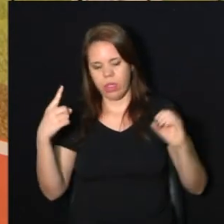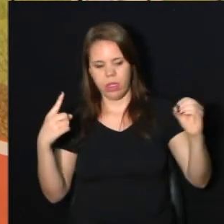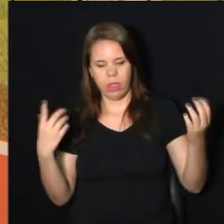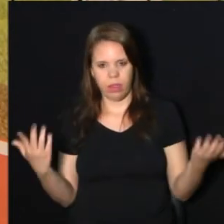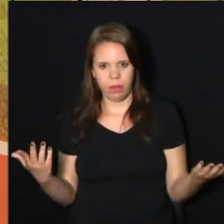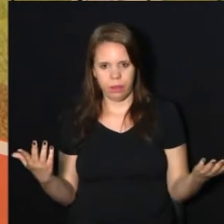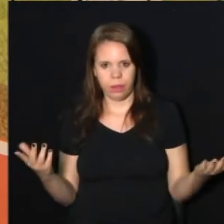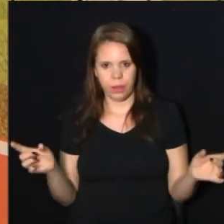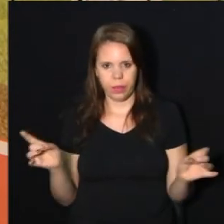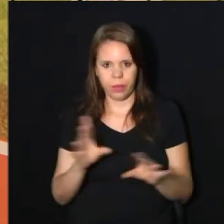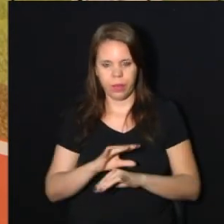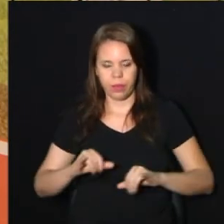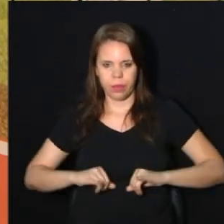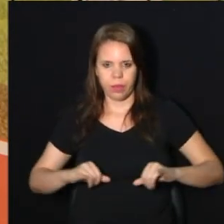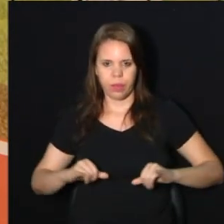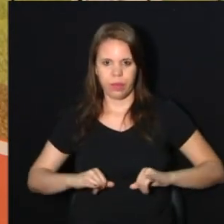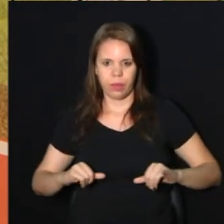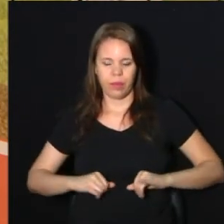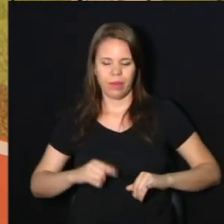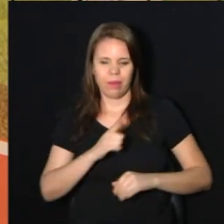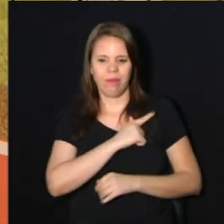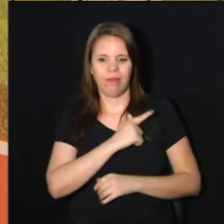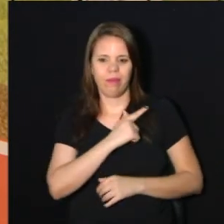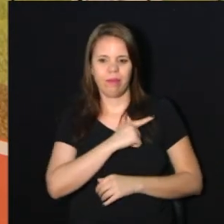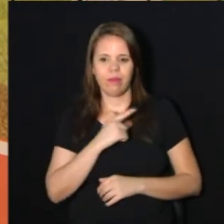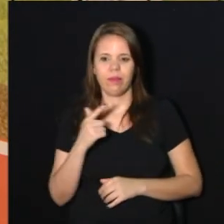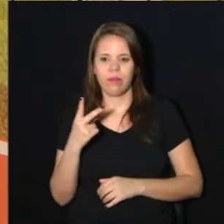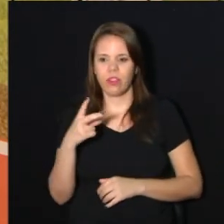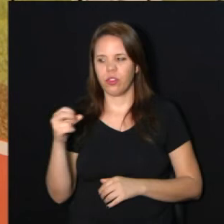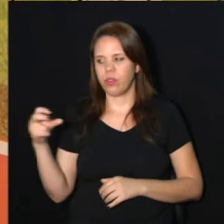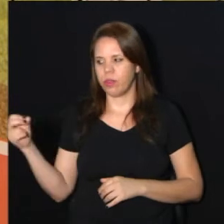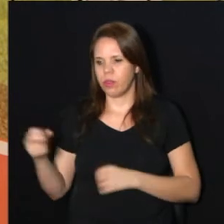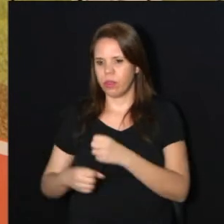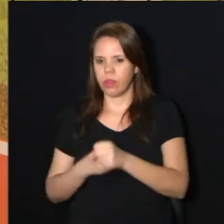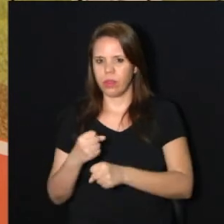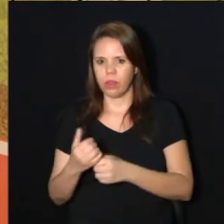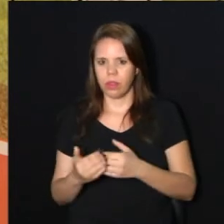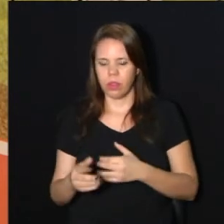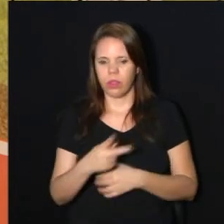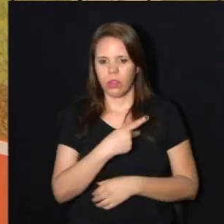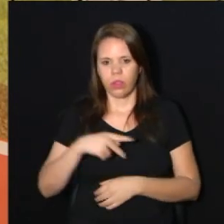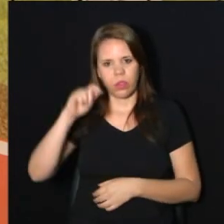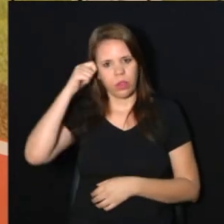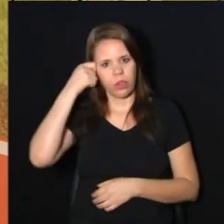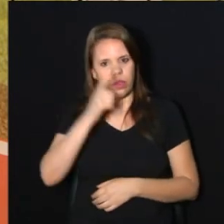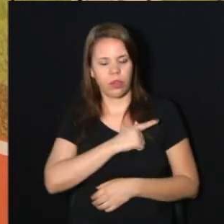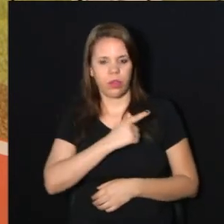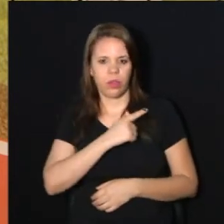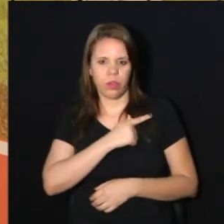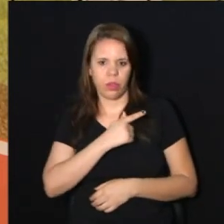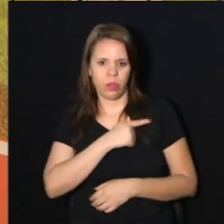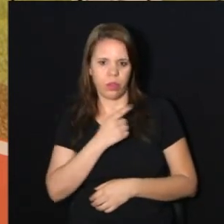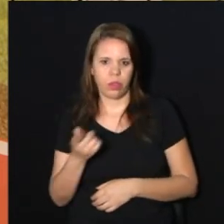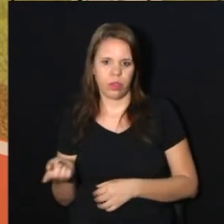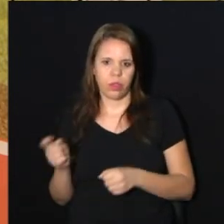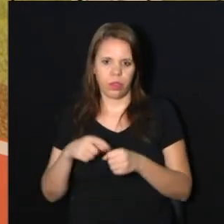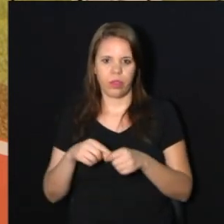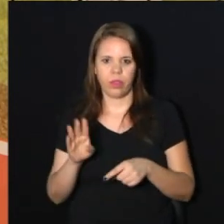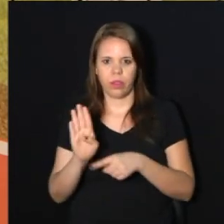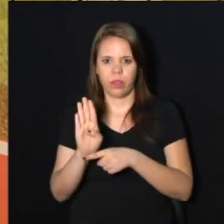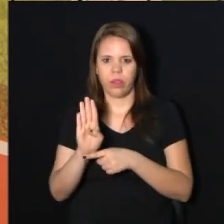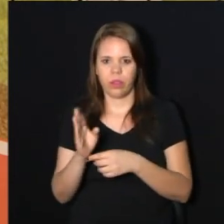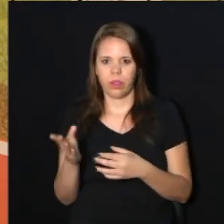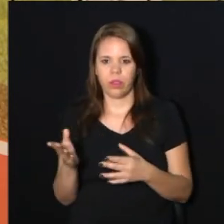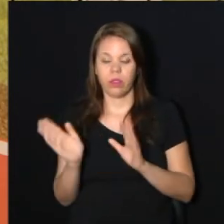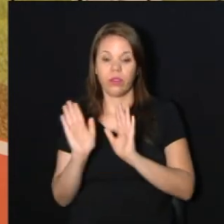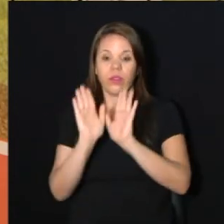Então acabou o sofrimento dos bugrinos. 2020, Ponte Preta e Guarani estarão na Série B. Vamos de